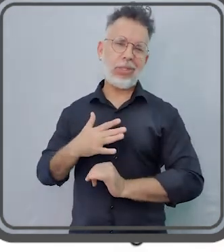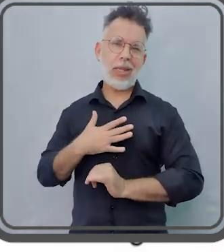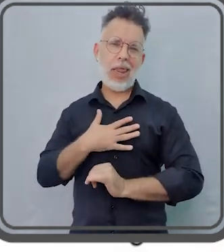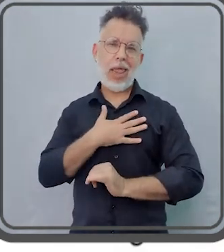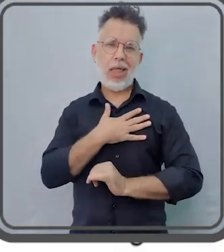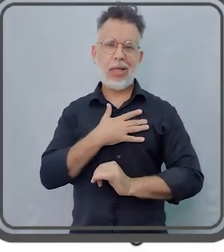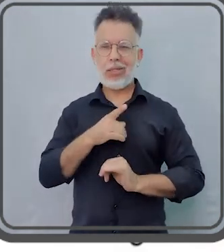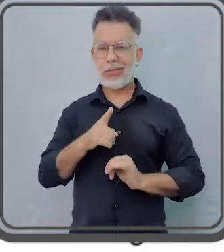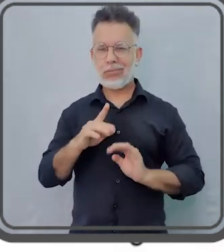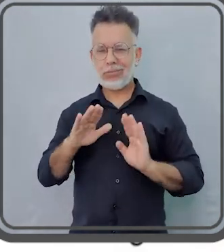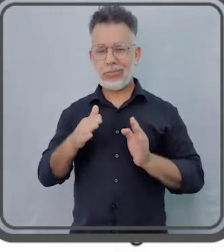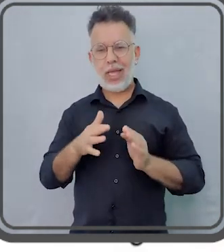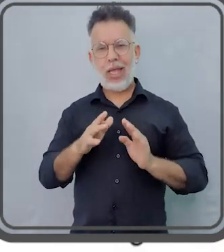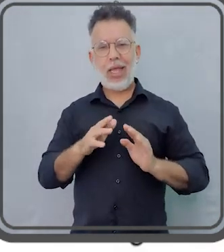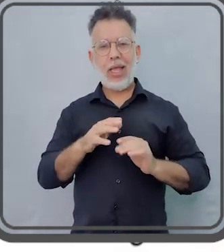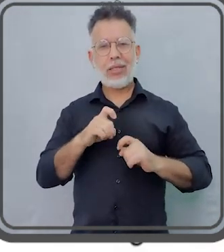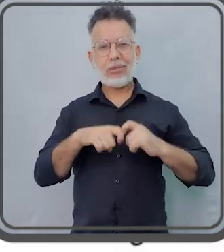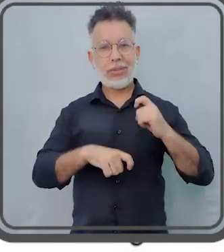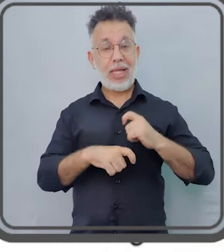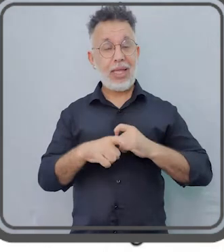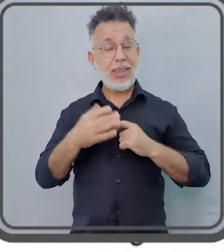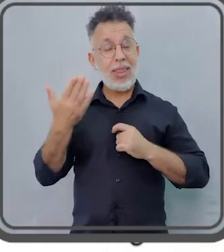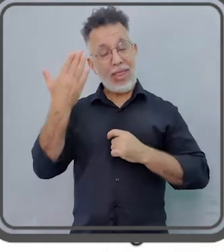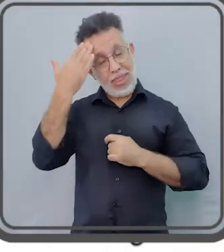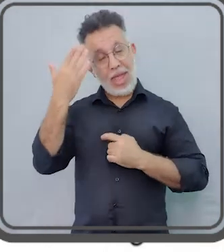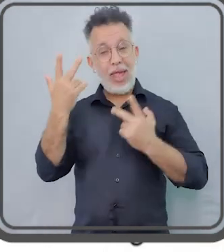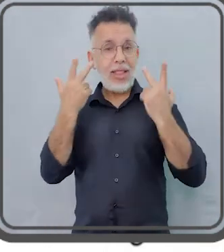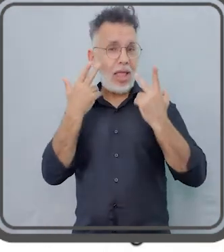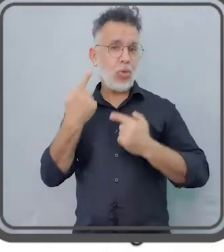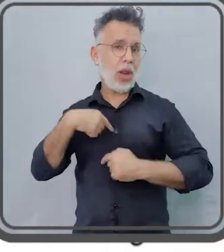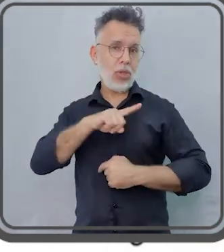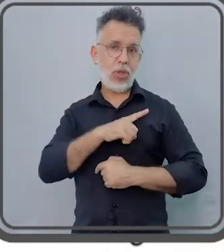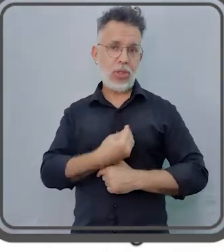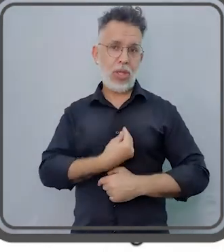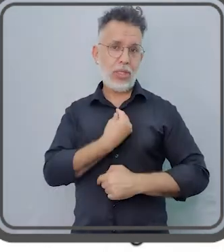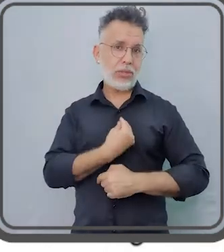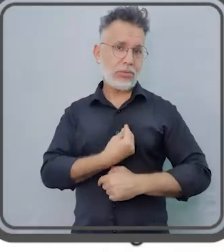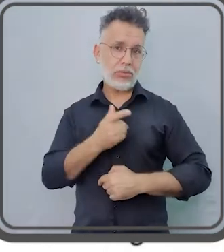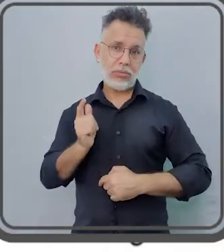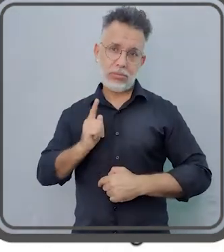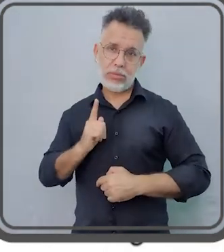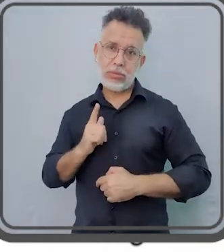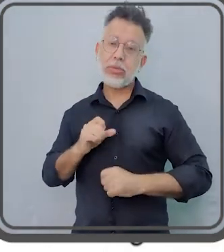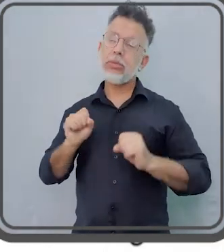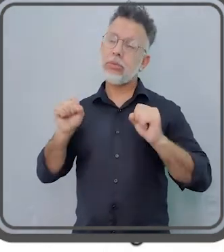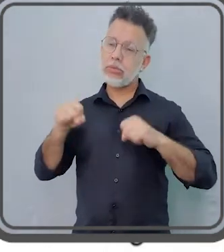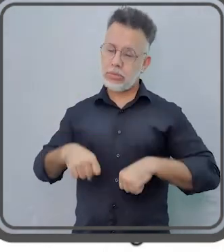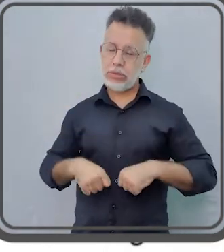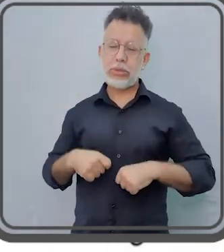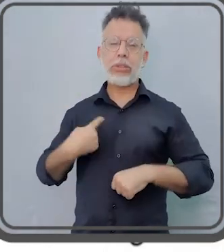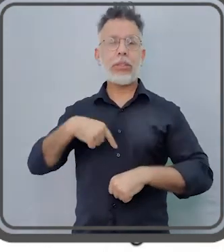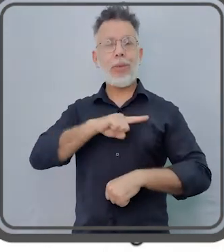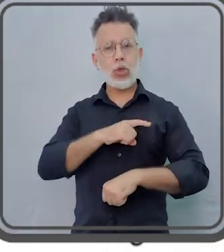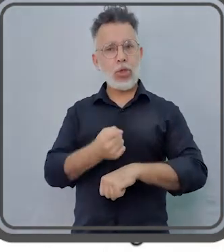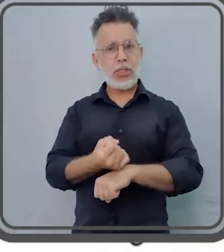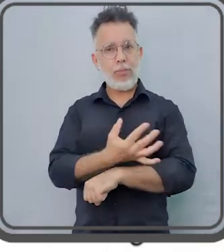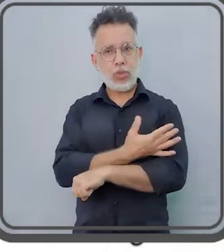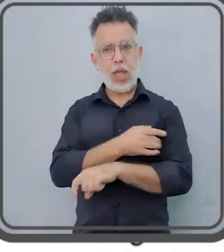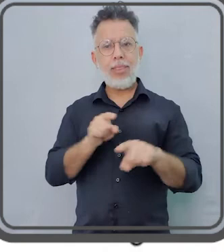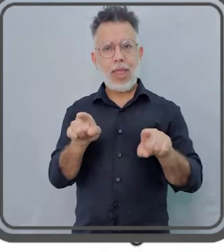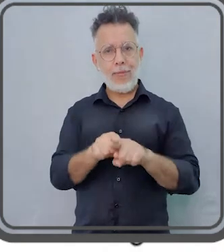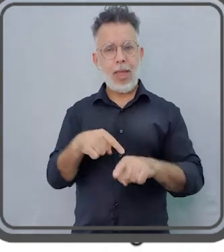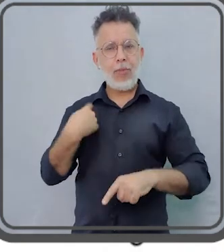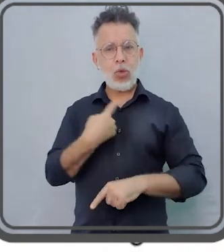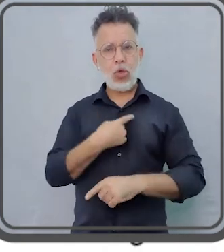ela é um aspecto natural da nossa existência e que faz, sim, bem para o nosso emocional, mas também para o nosso corpo, ter qualidade nesse campo.